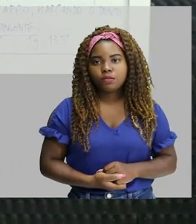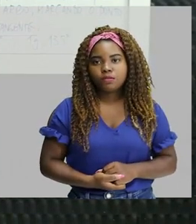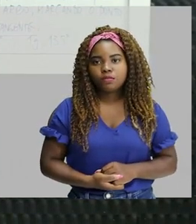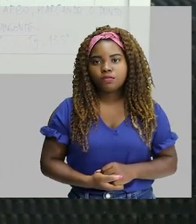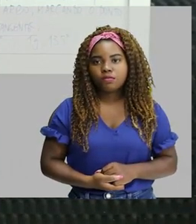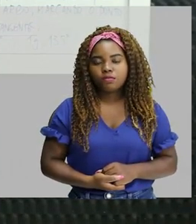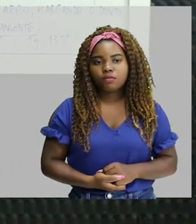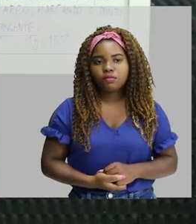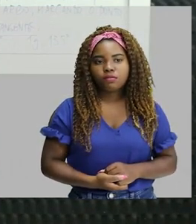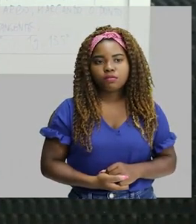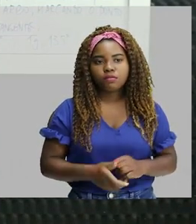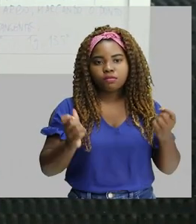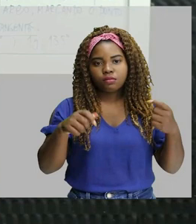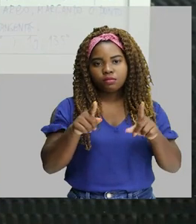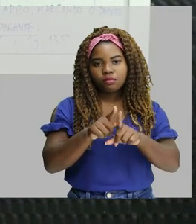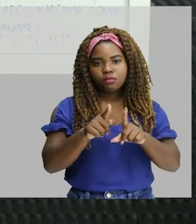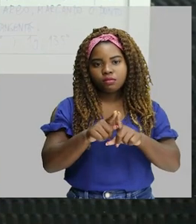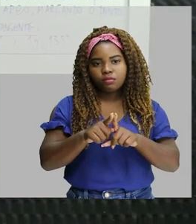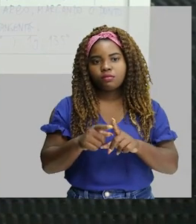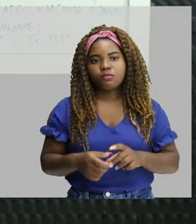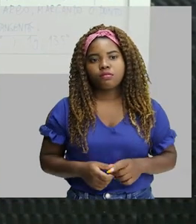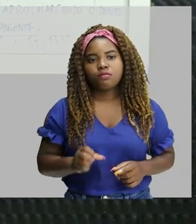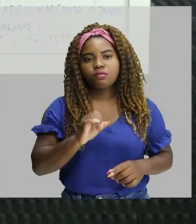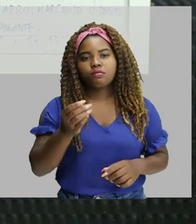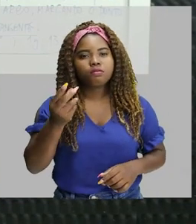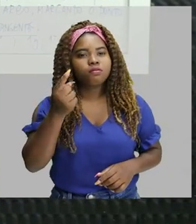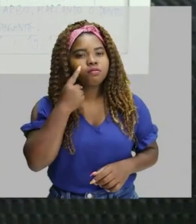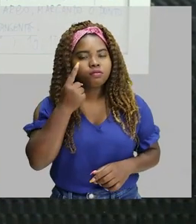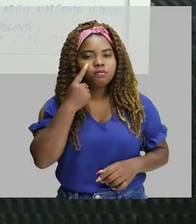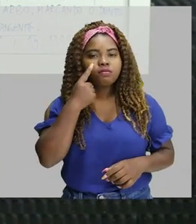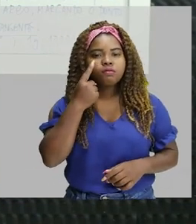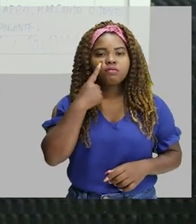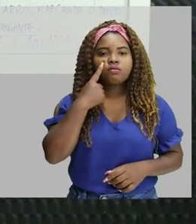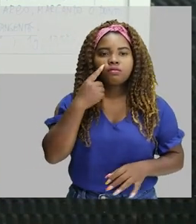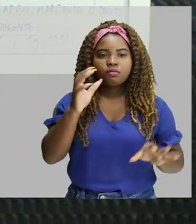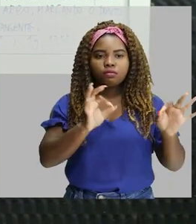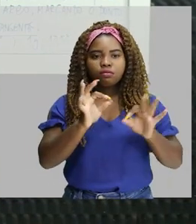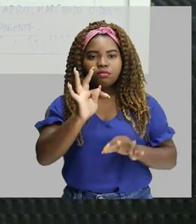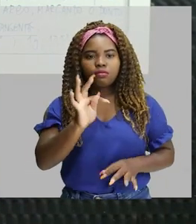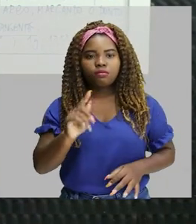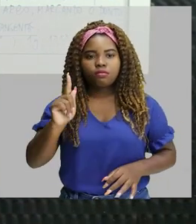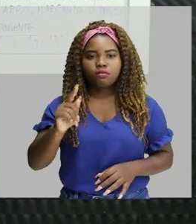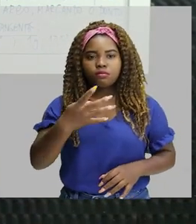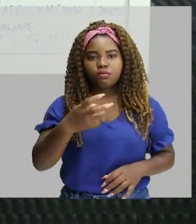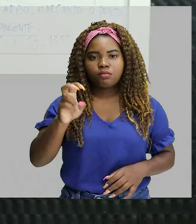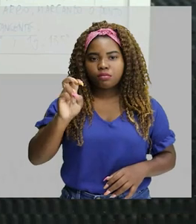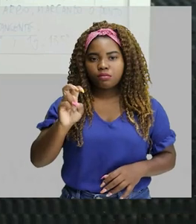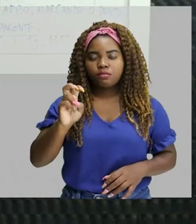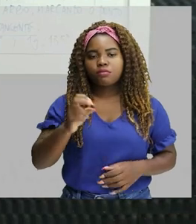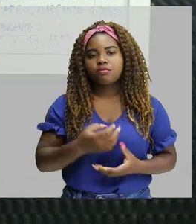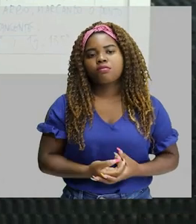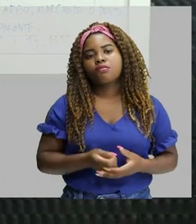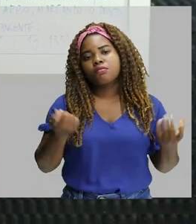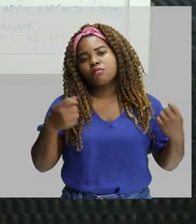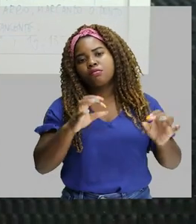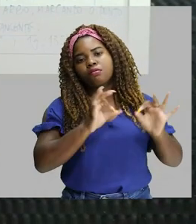eixo tá você pode também se você tiver dúvida de calcular a tangente de 45º você pode